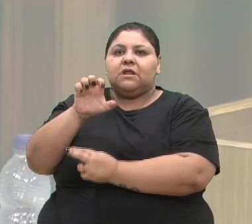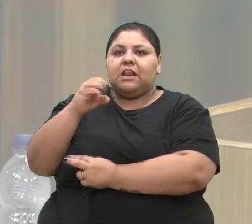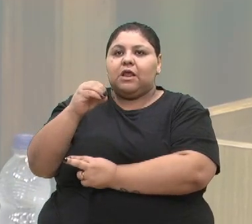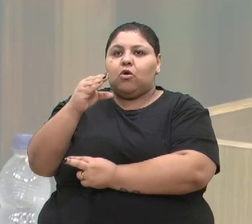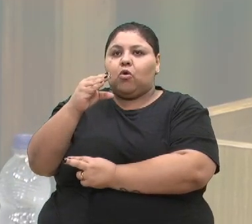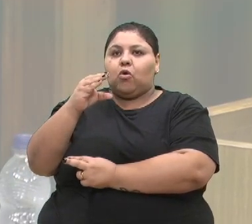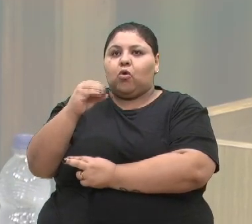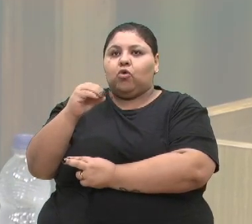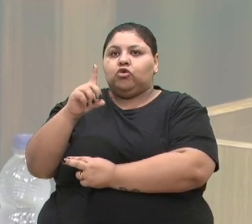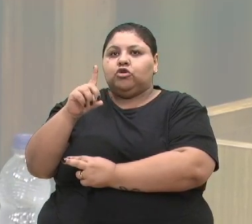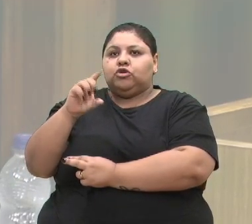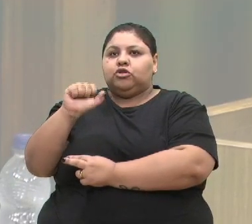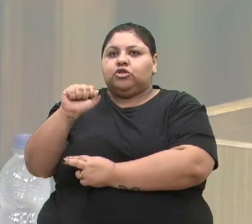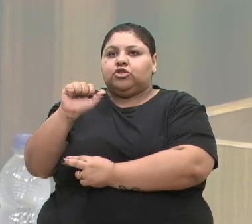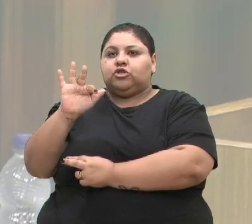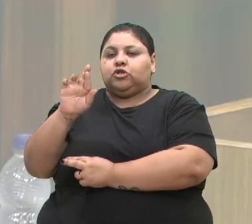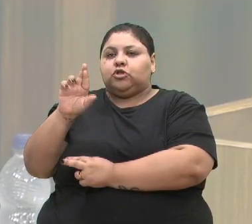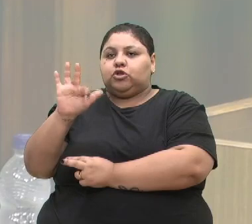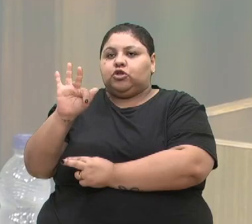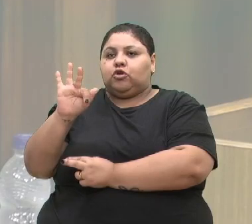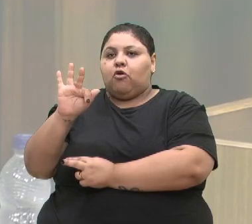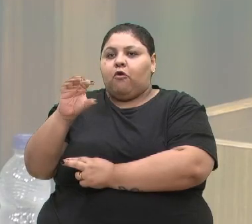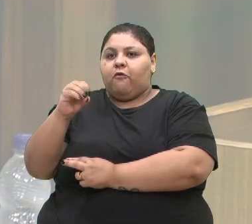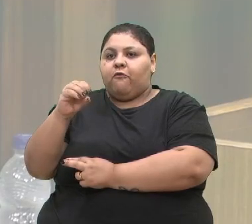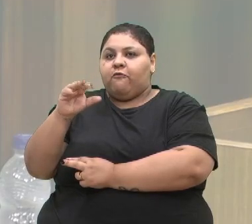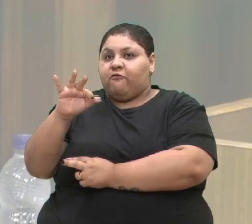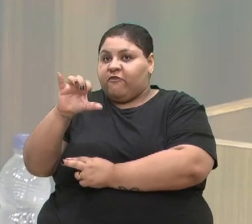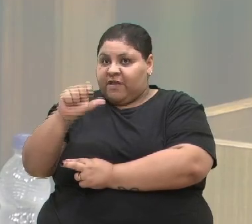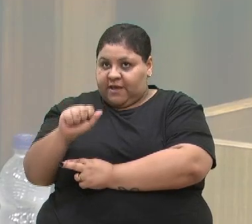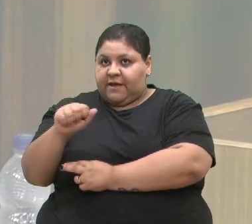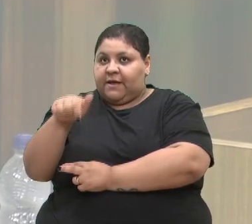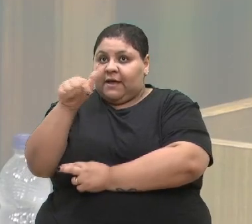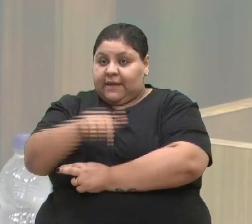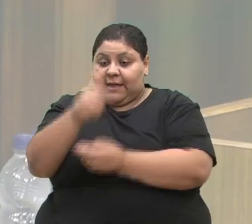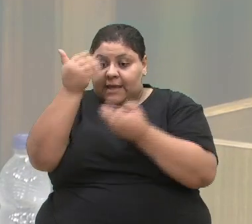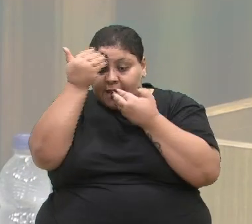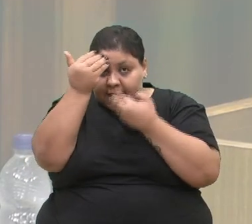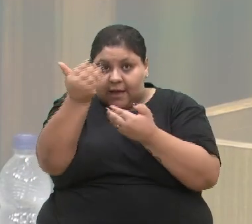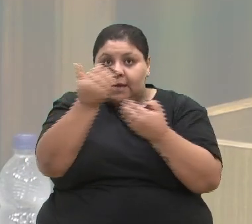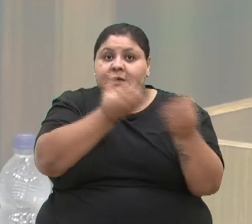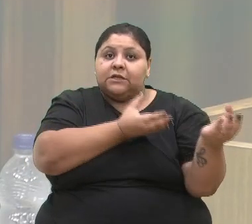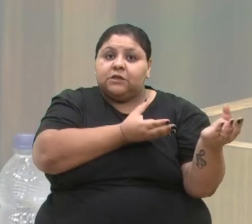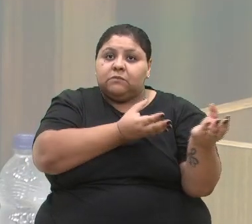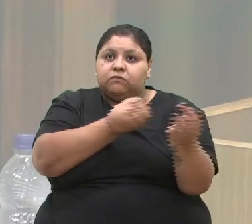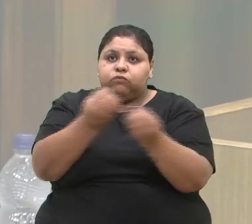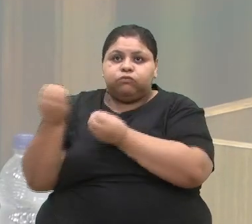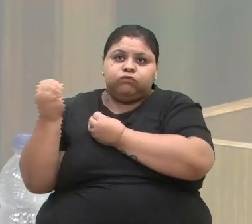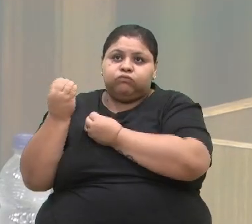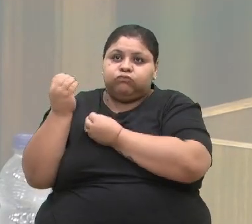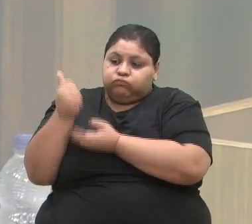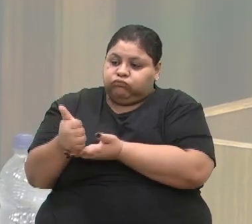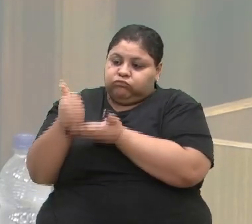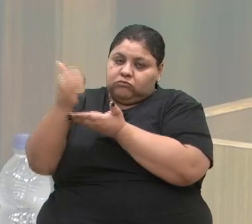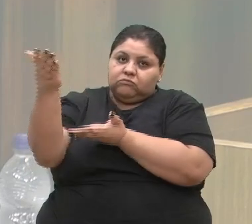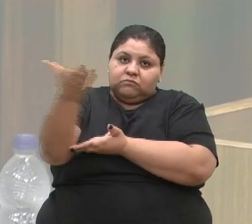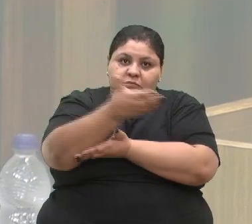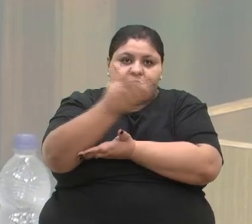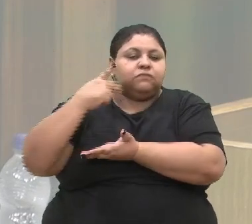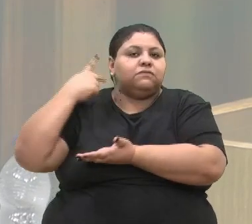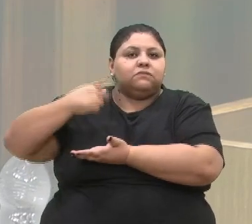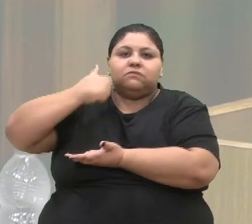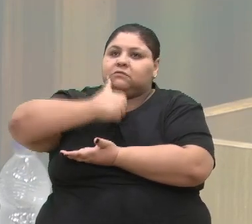leucodistrofia metacromática. Então, aqui agradecer muito o apoio de todos os vereadores